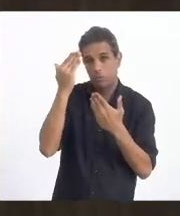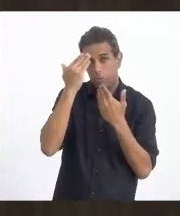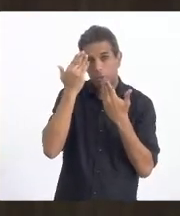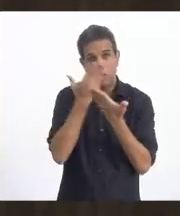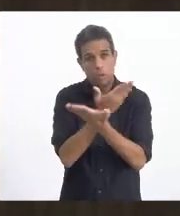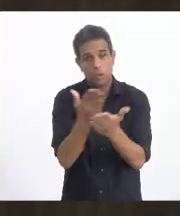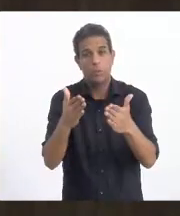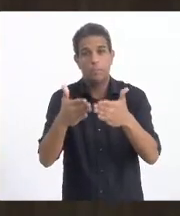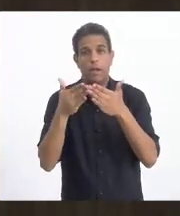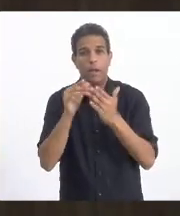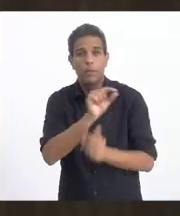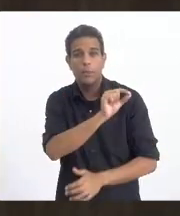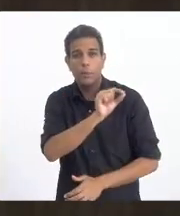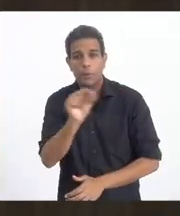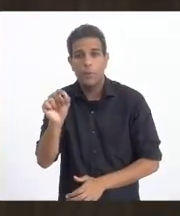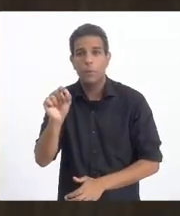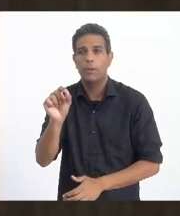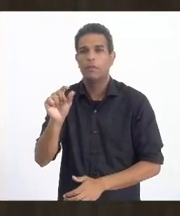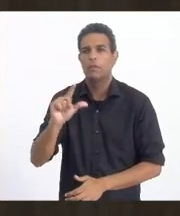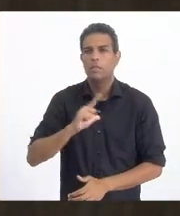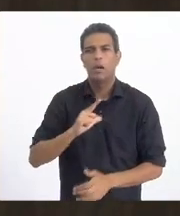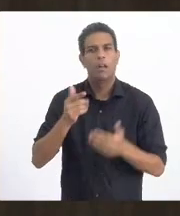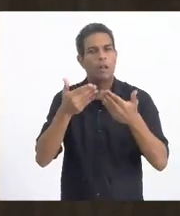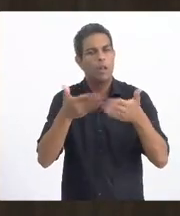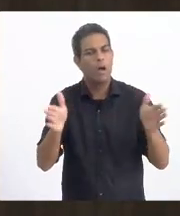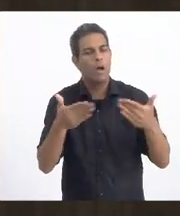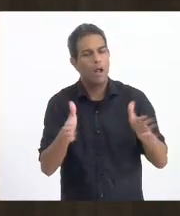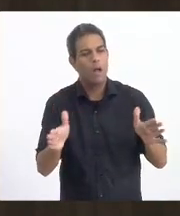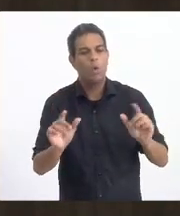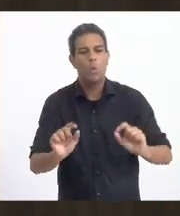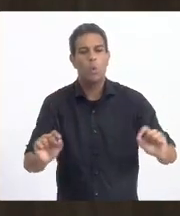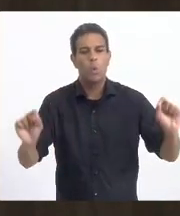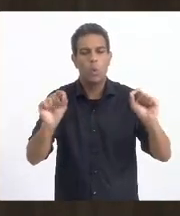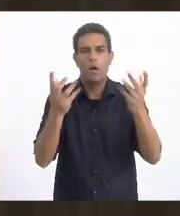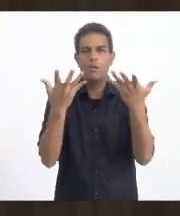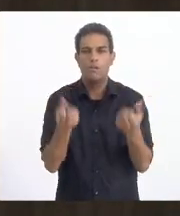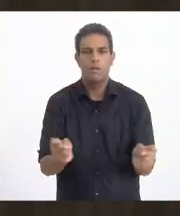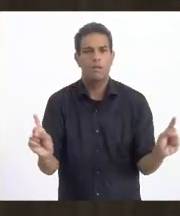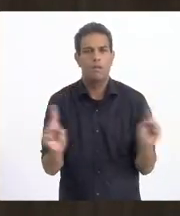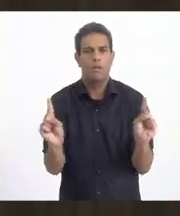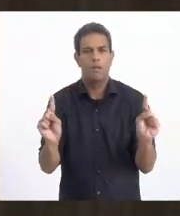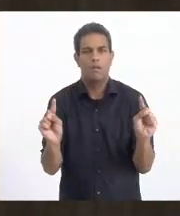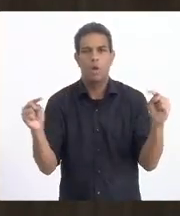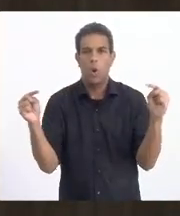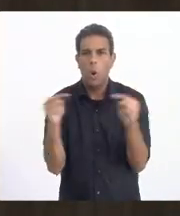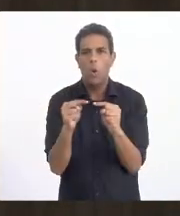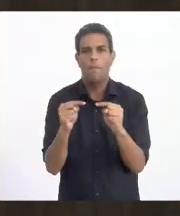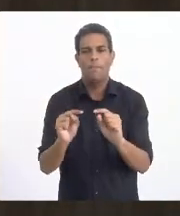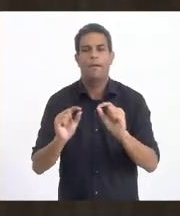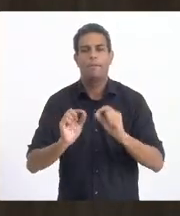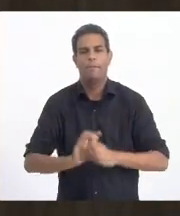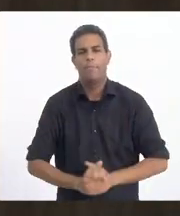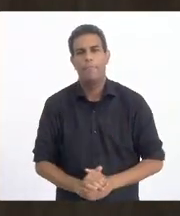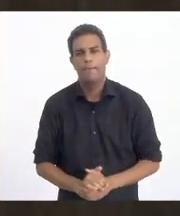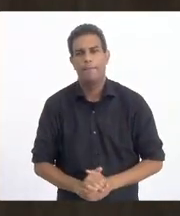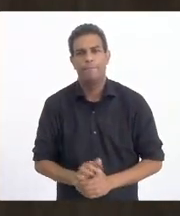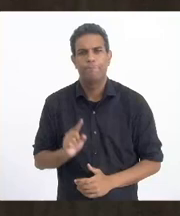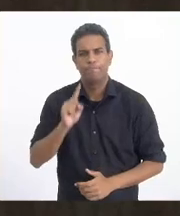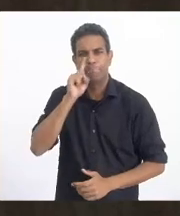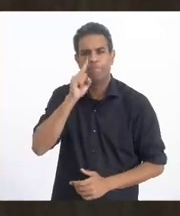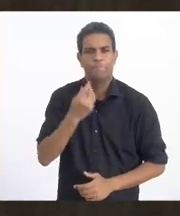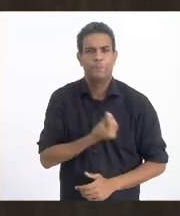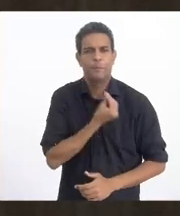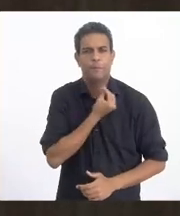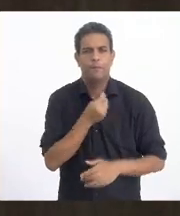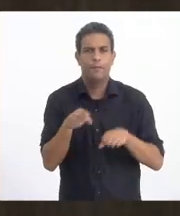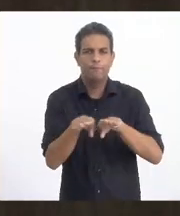e peço que os senhores não abrem mão e não aceitem esse acordo. O risco de vida para